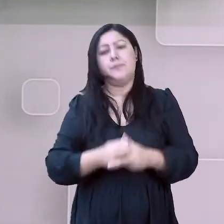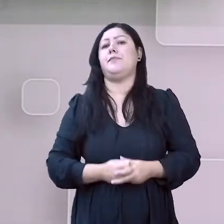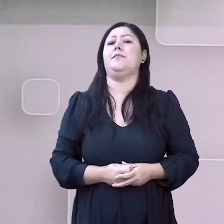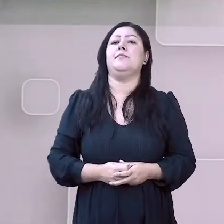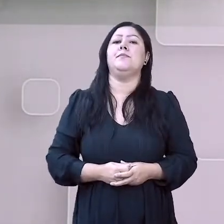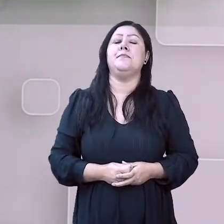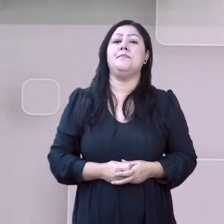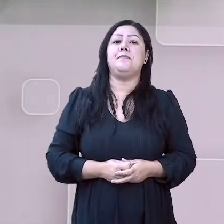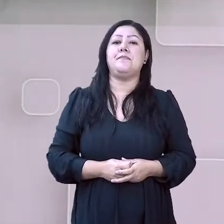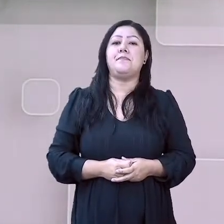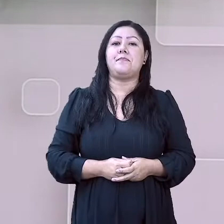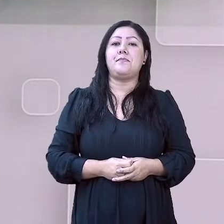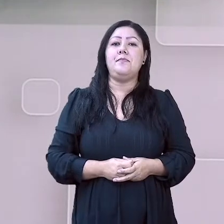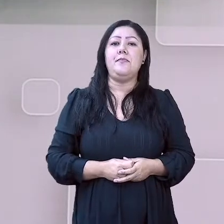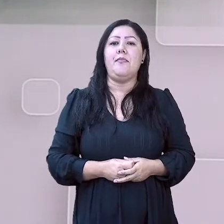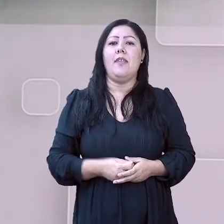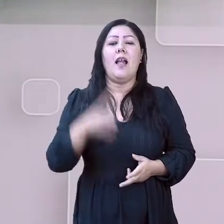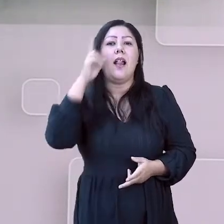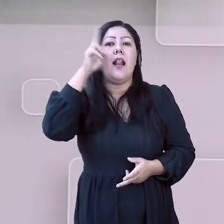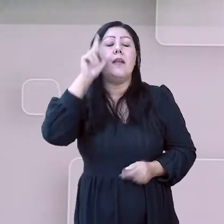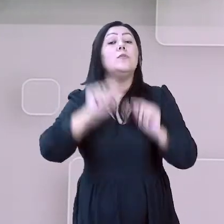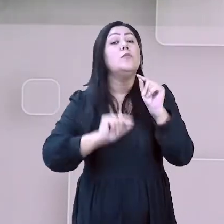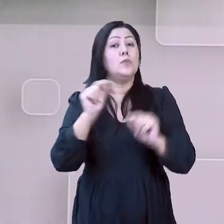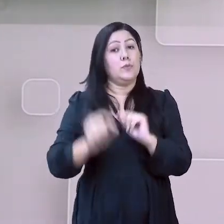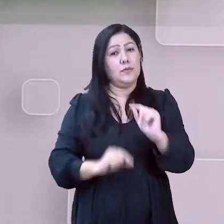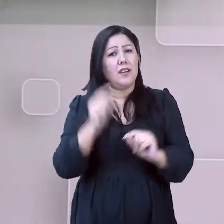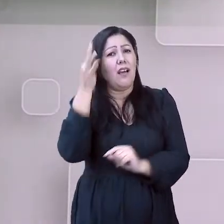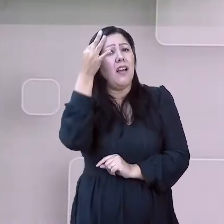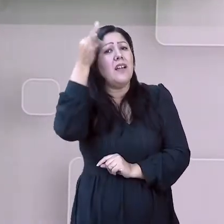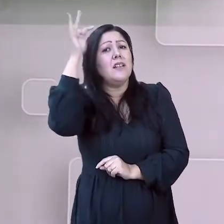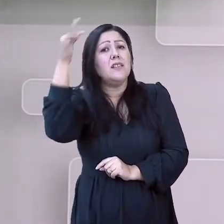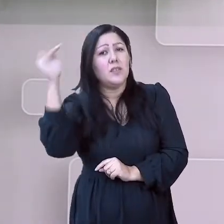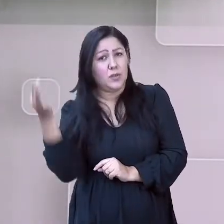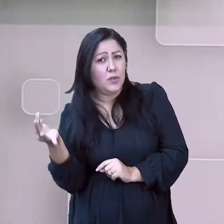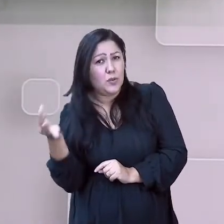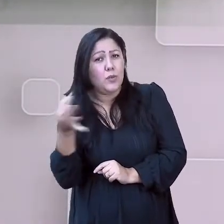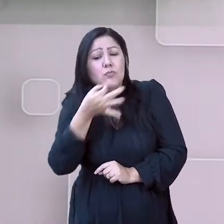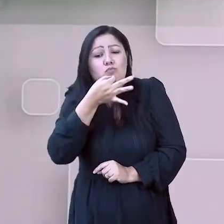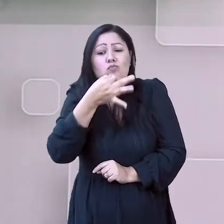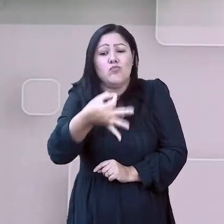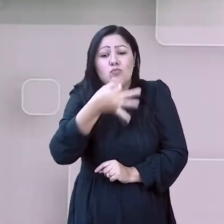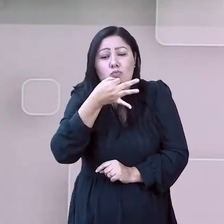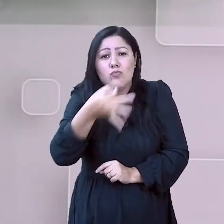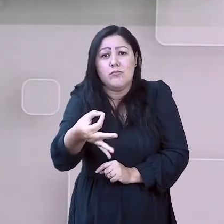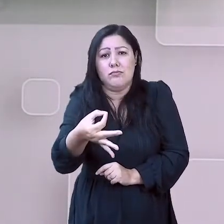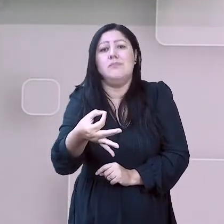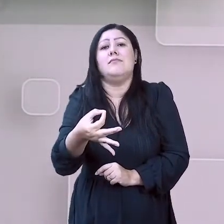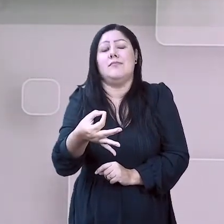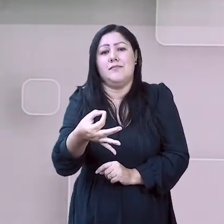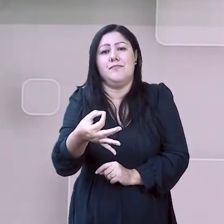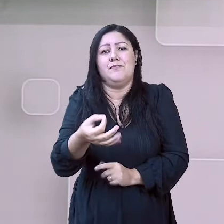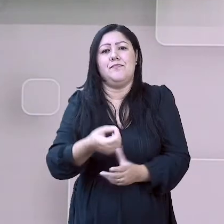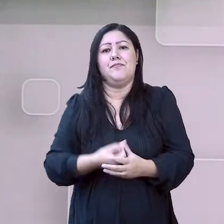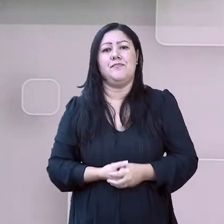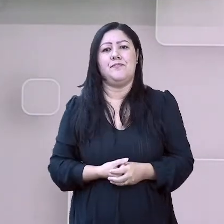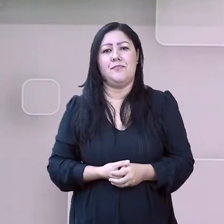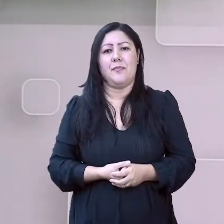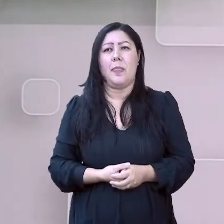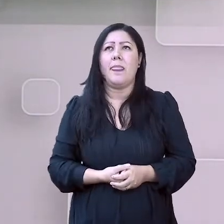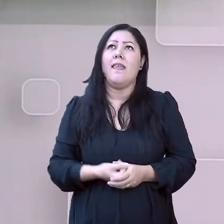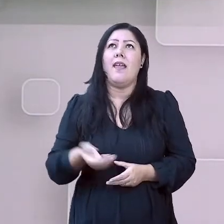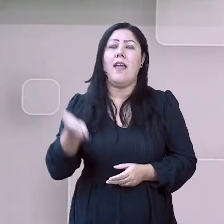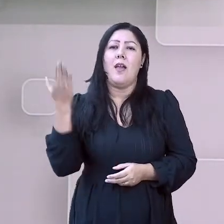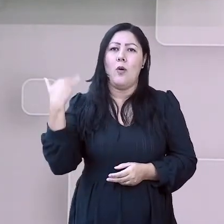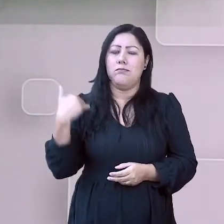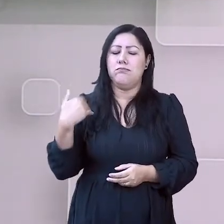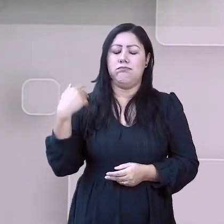E lembrando, se é uma teoria, tá? Eu tive uma professora na